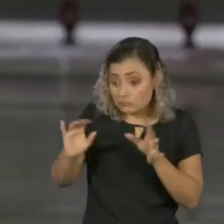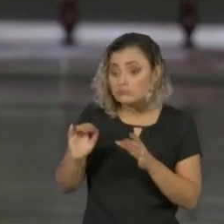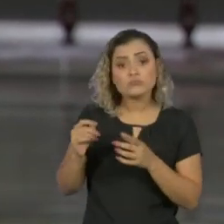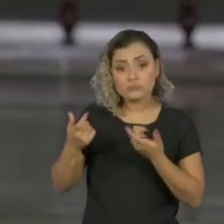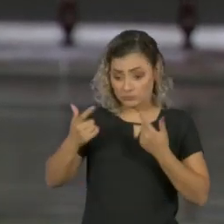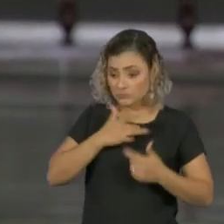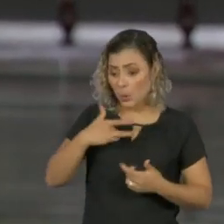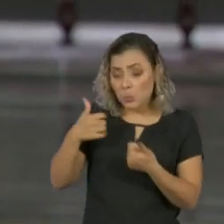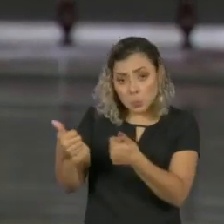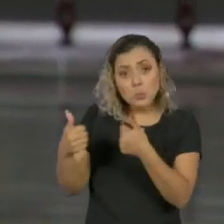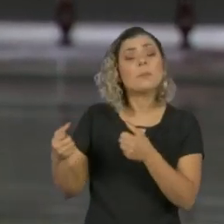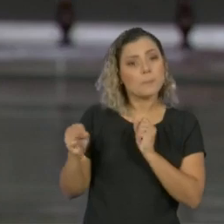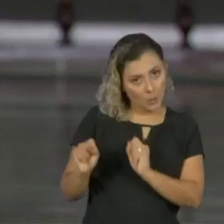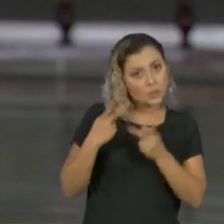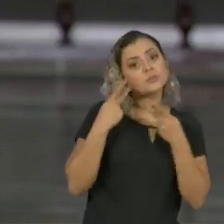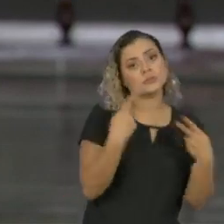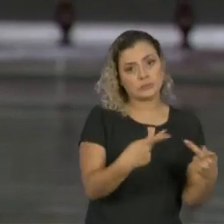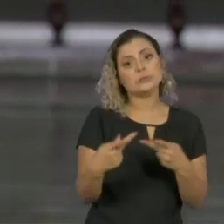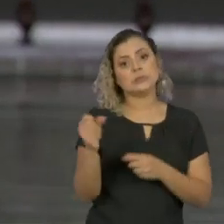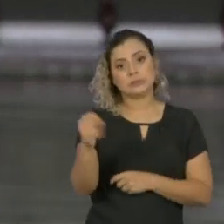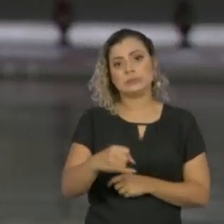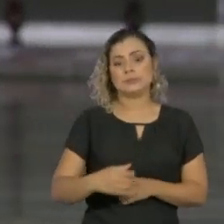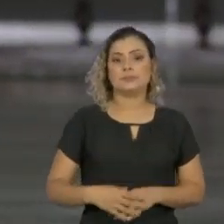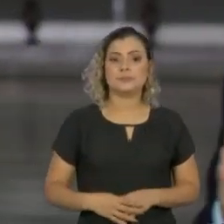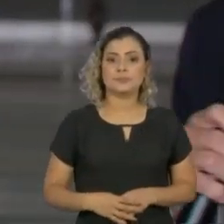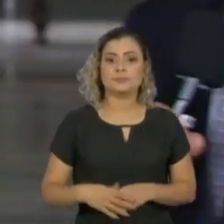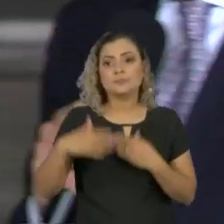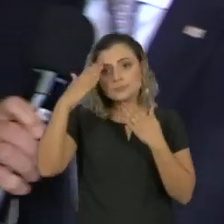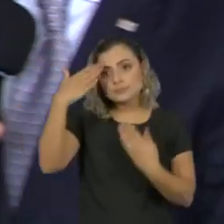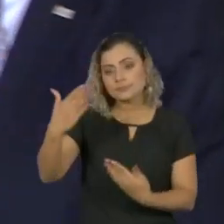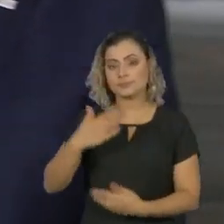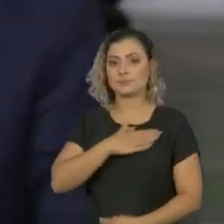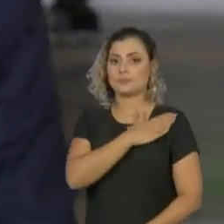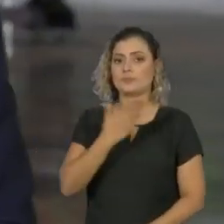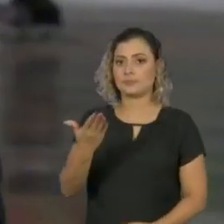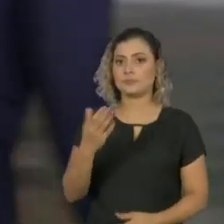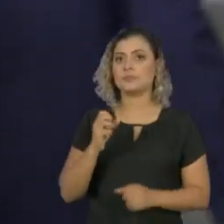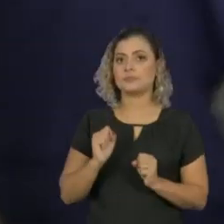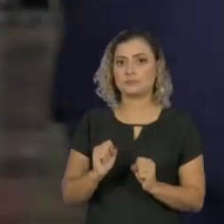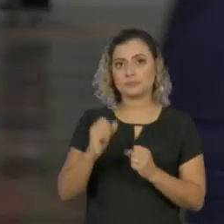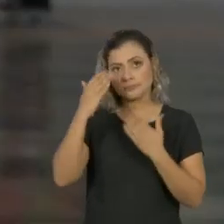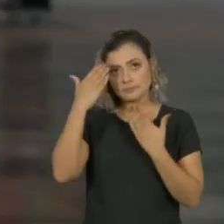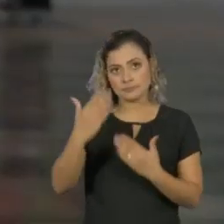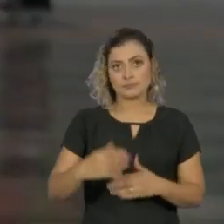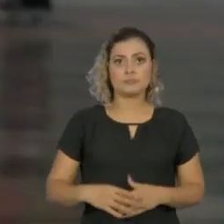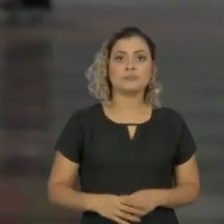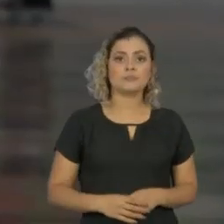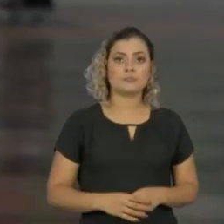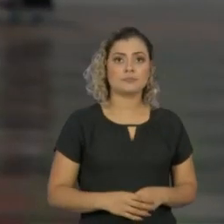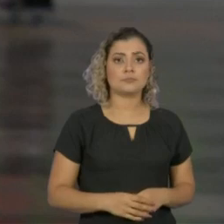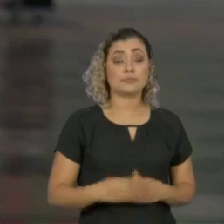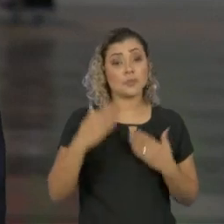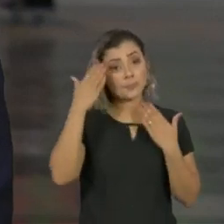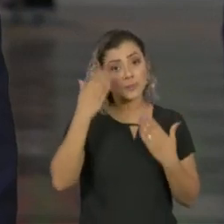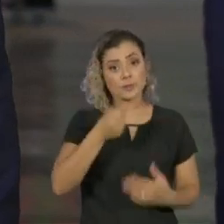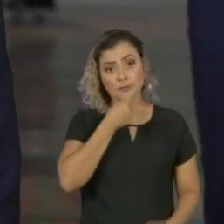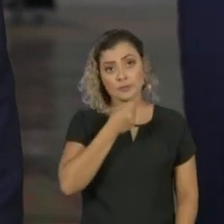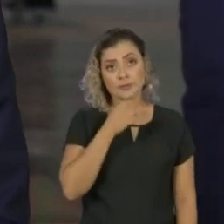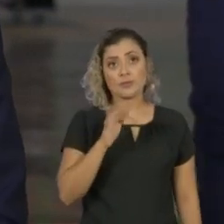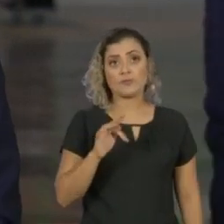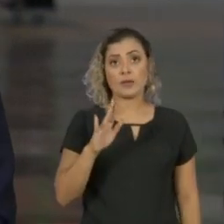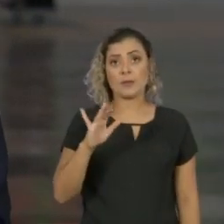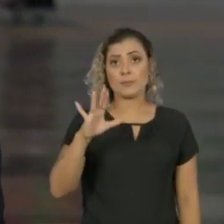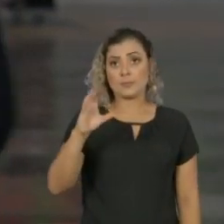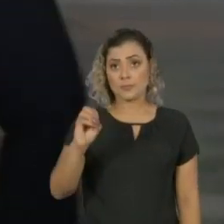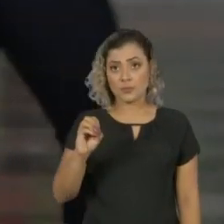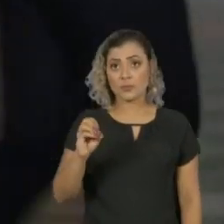proibida a sua entrada no sistema. Muito bem. Obrigado, Coronel Nivaldo. Pode levar o microfone consigo. Obrigado, jornalista Fábio Diamante.